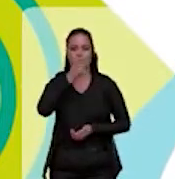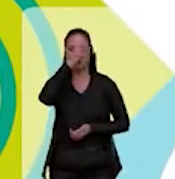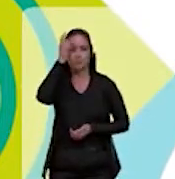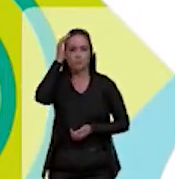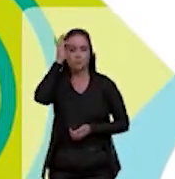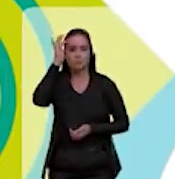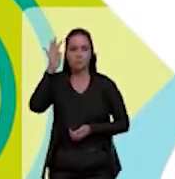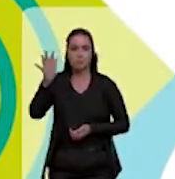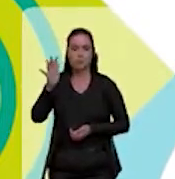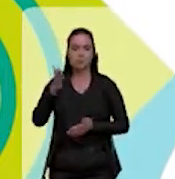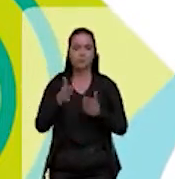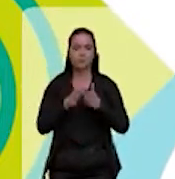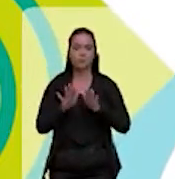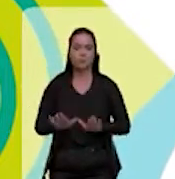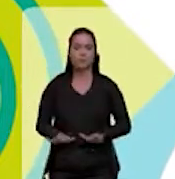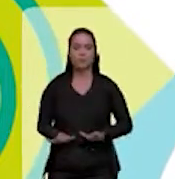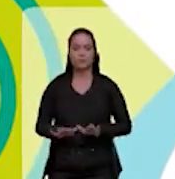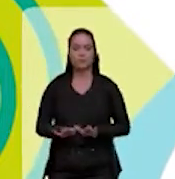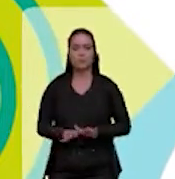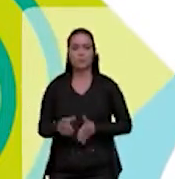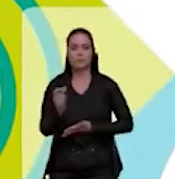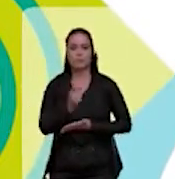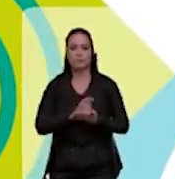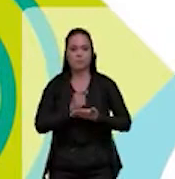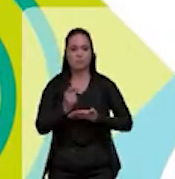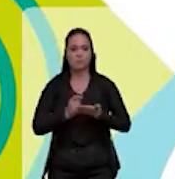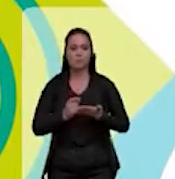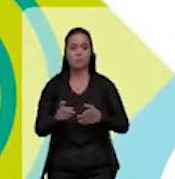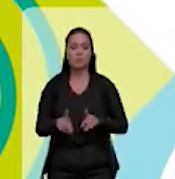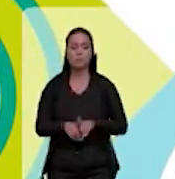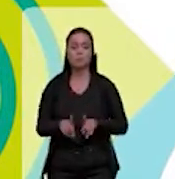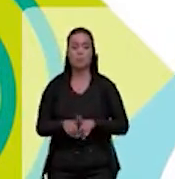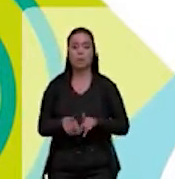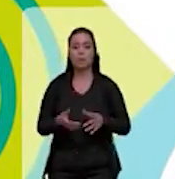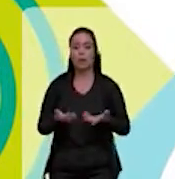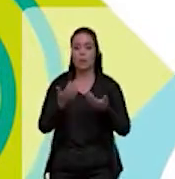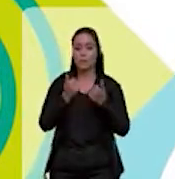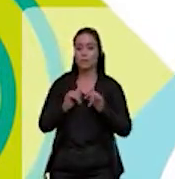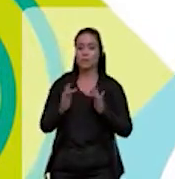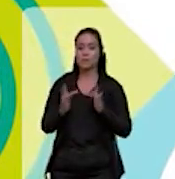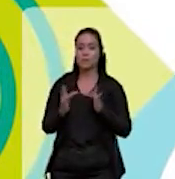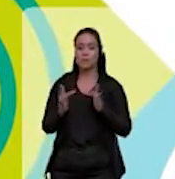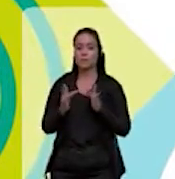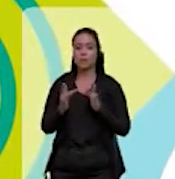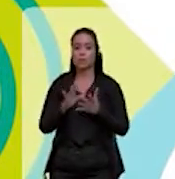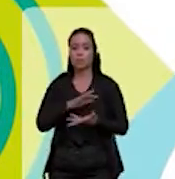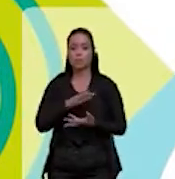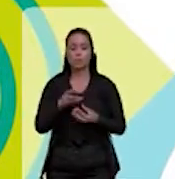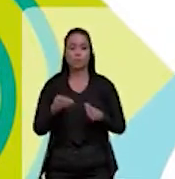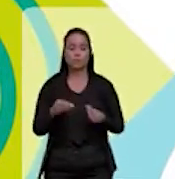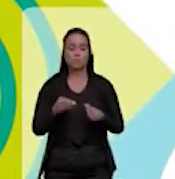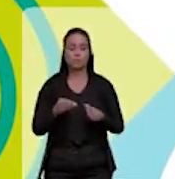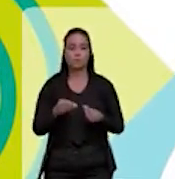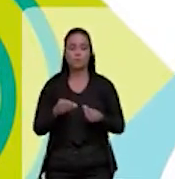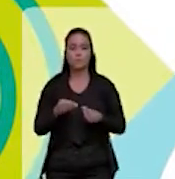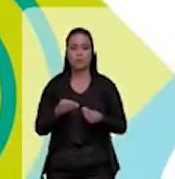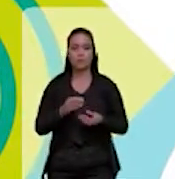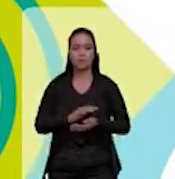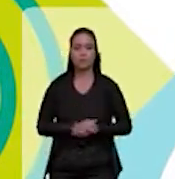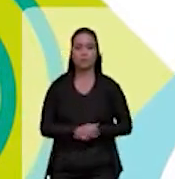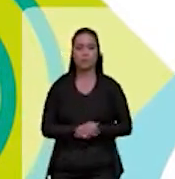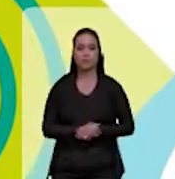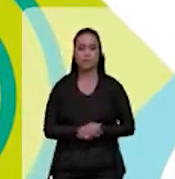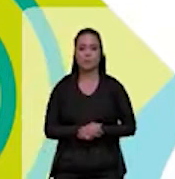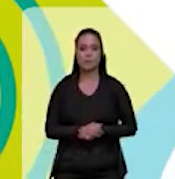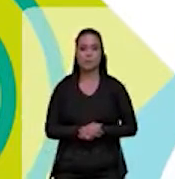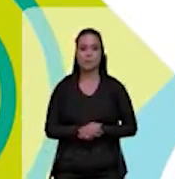do ficcionalizado do escrito alimenta-se da sua relação com o mundo em que vivemos as nossas